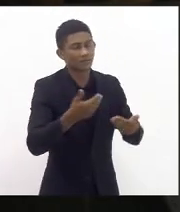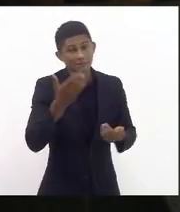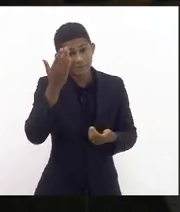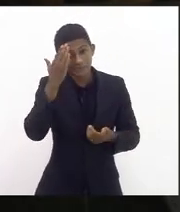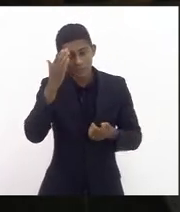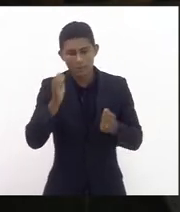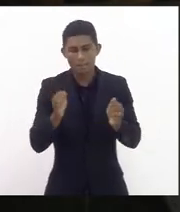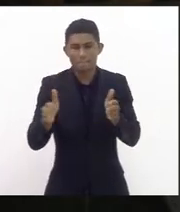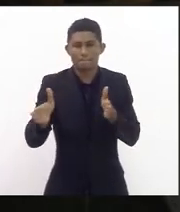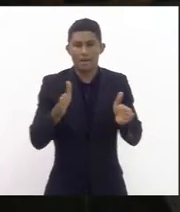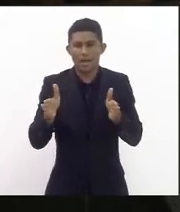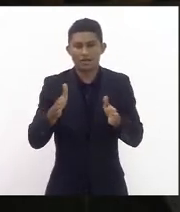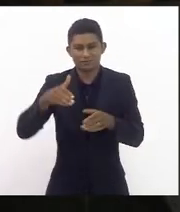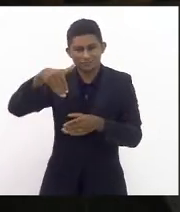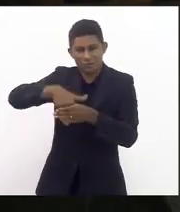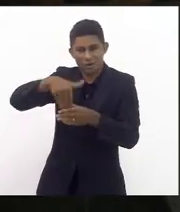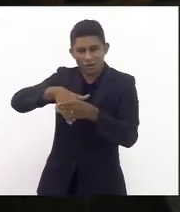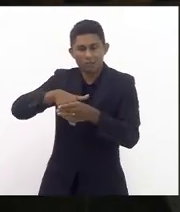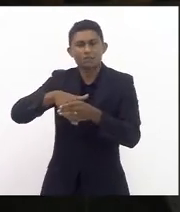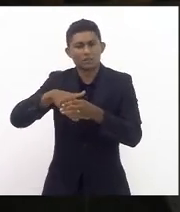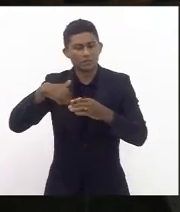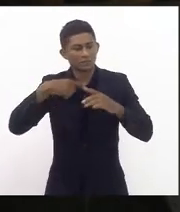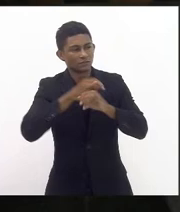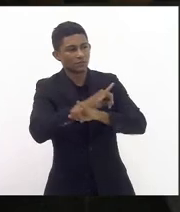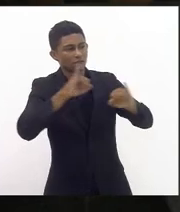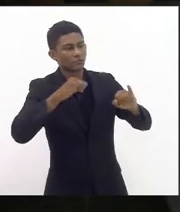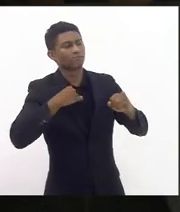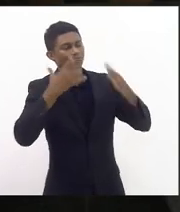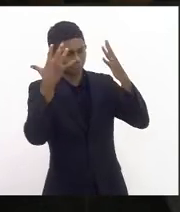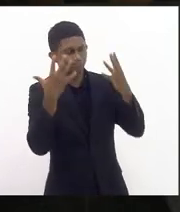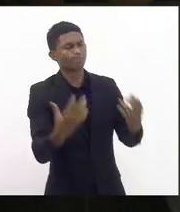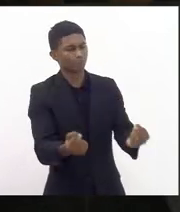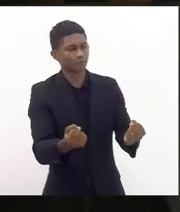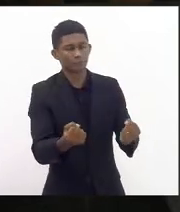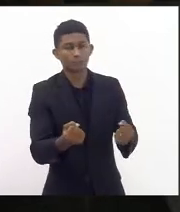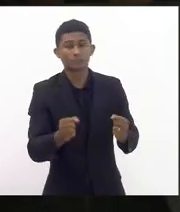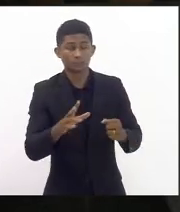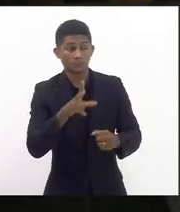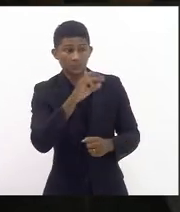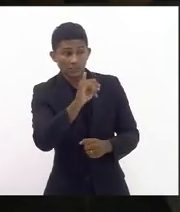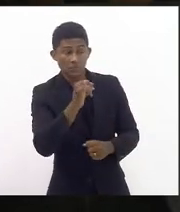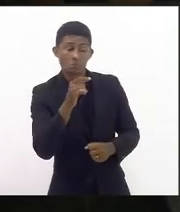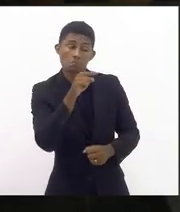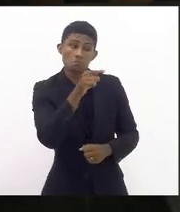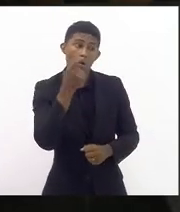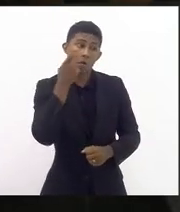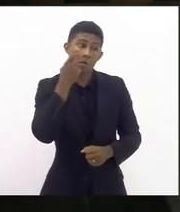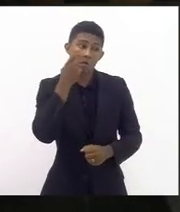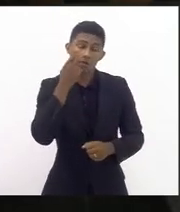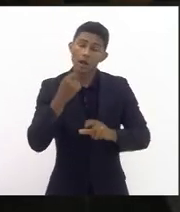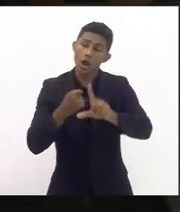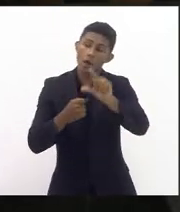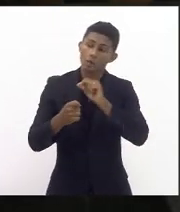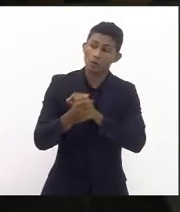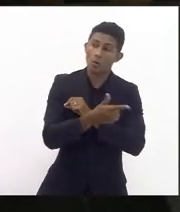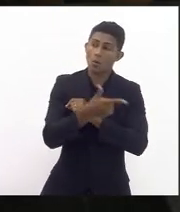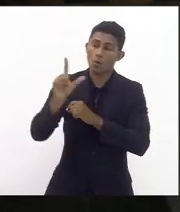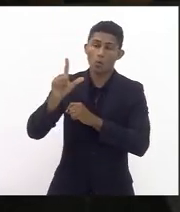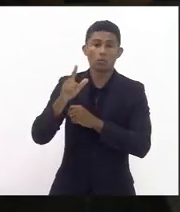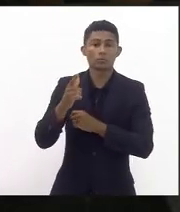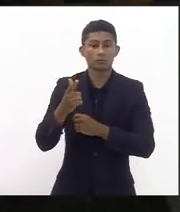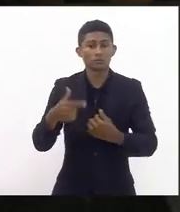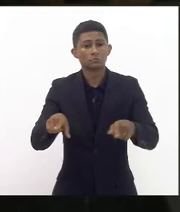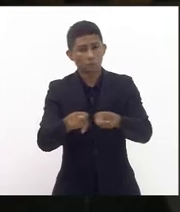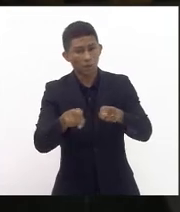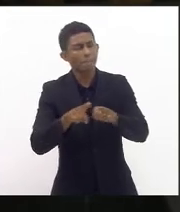o desafio também está aceito. Mas também, se Vossa Excelência designar outro parlamentar,